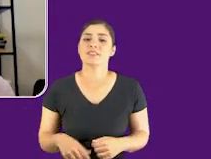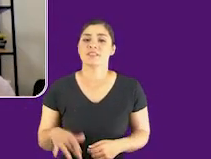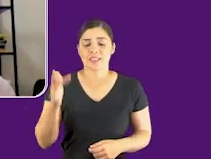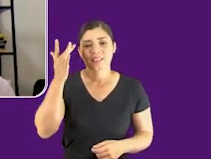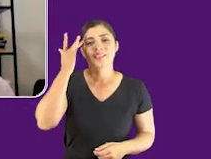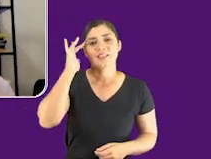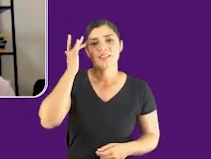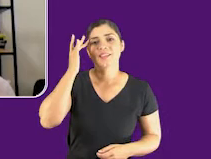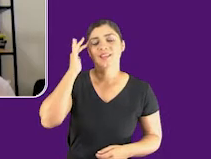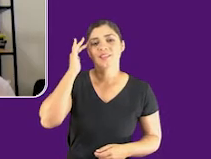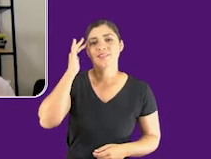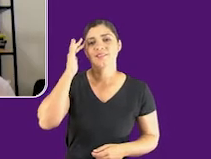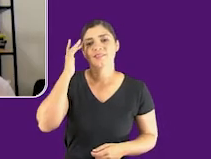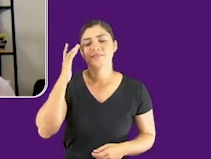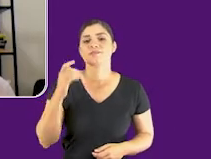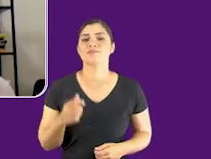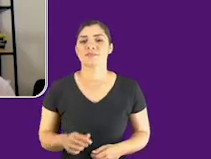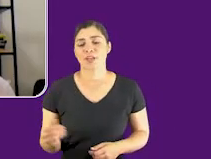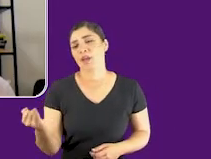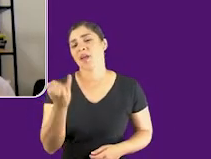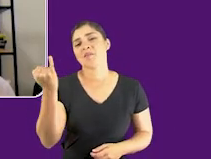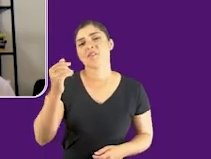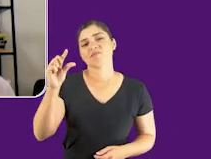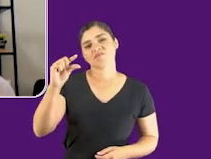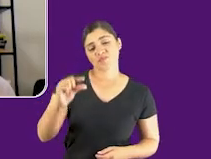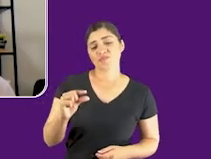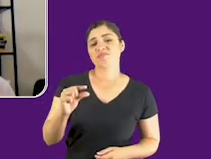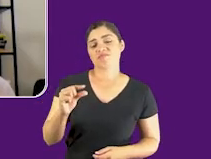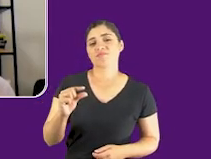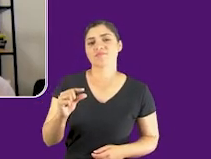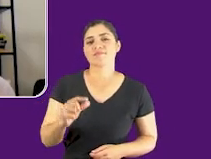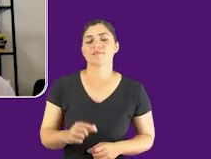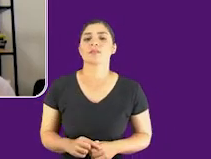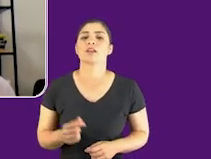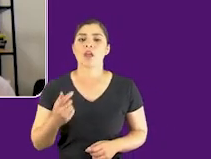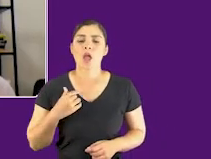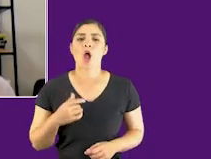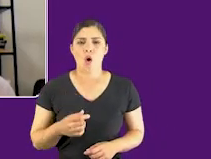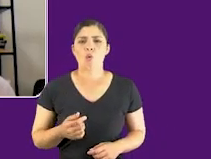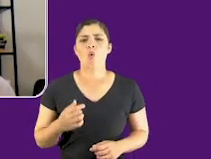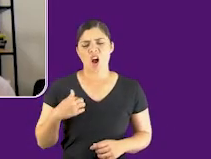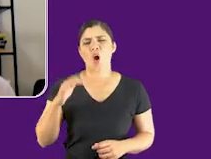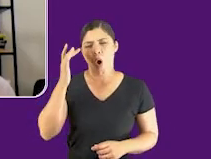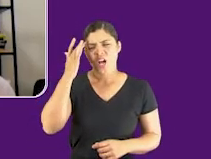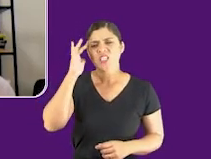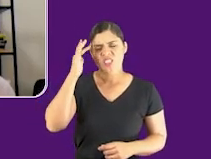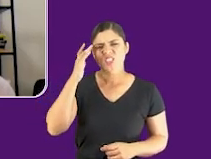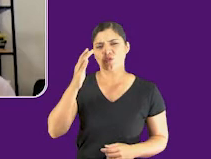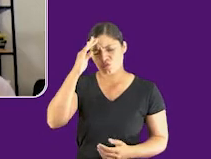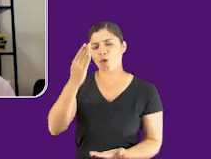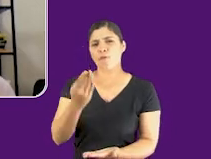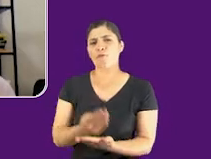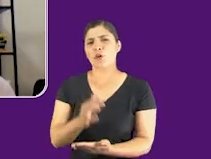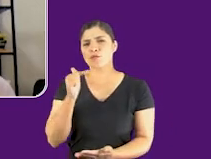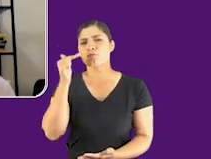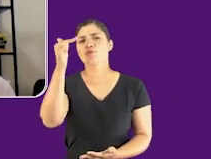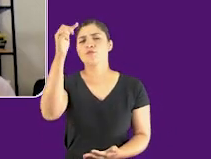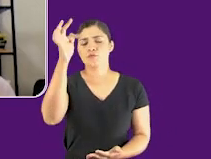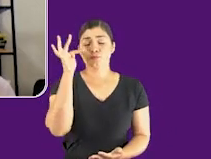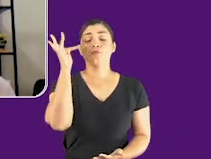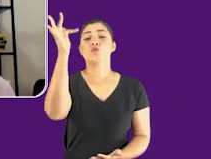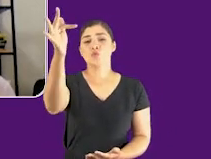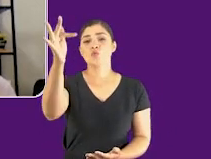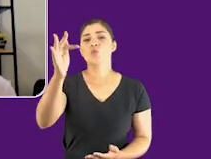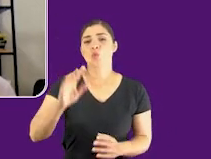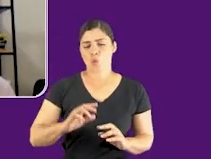você tem Pouca importância nesse sentido mais eu sou muito otimista eu acho que as coisas vão mudando e